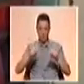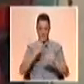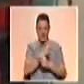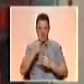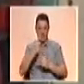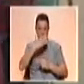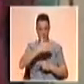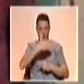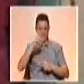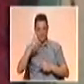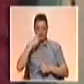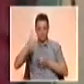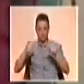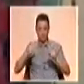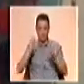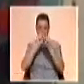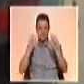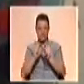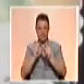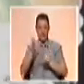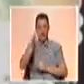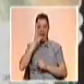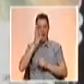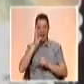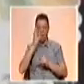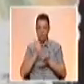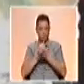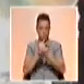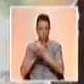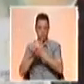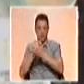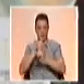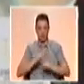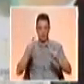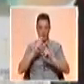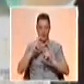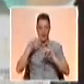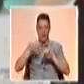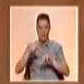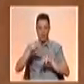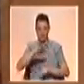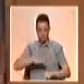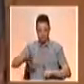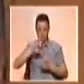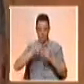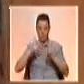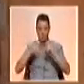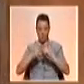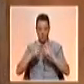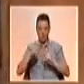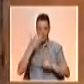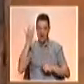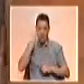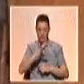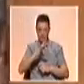6 pessoas ainda não possui sistema de abastecimento de água adequado. As regiões mais afetadas por este problema são a